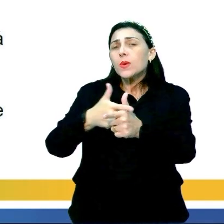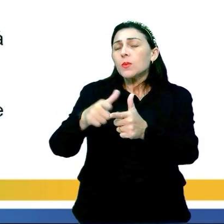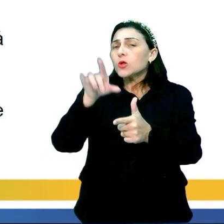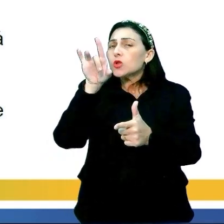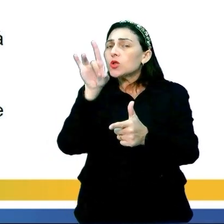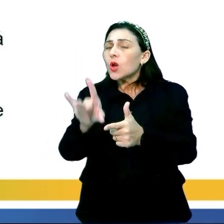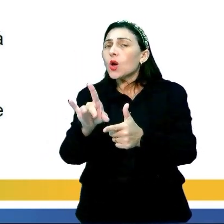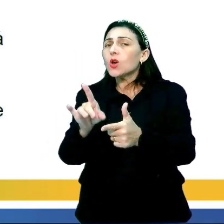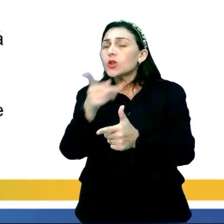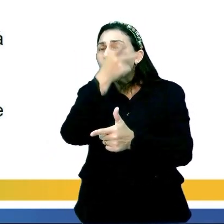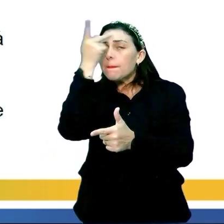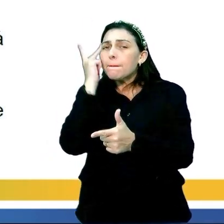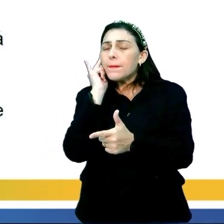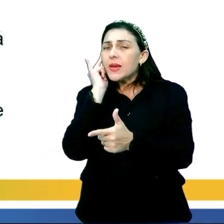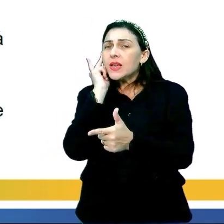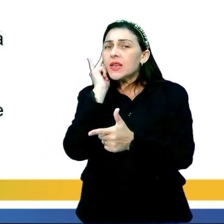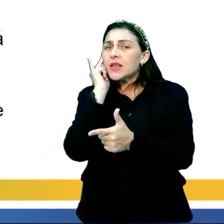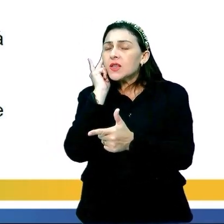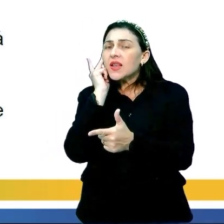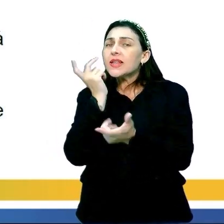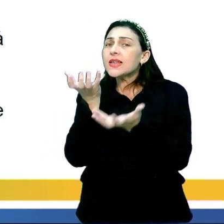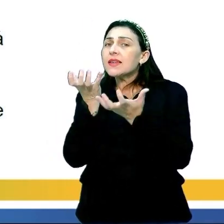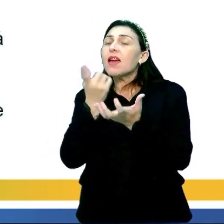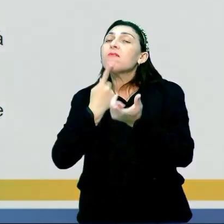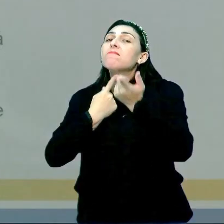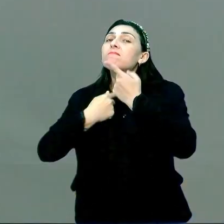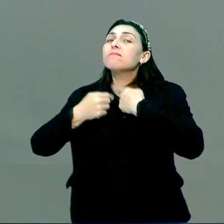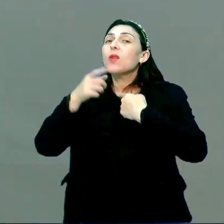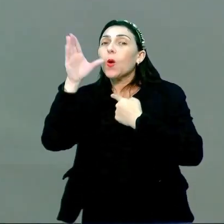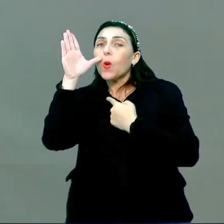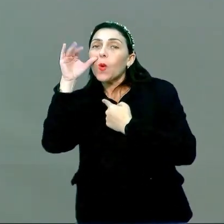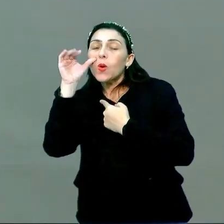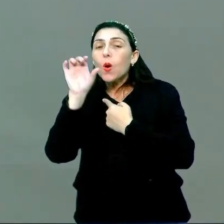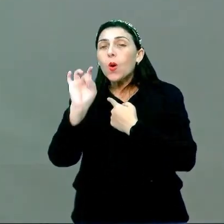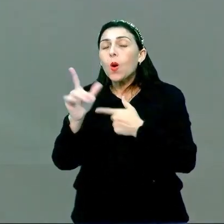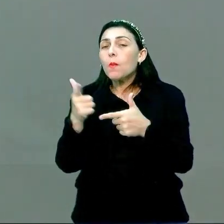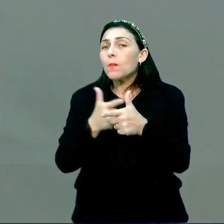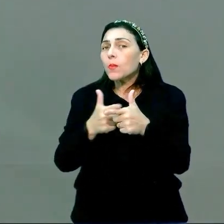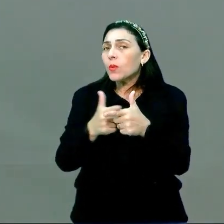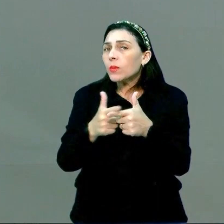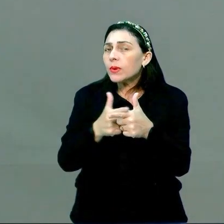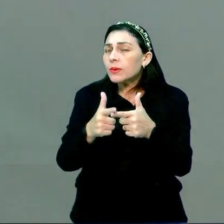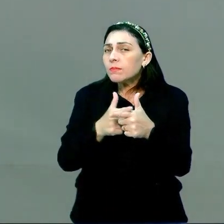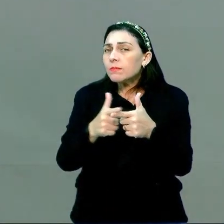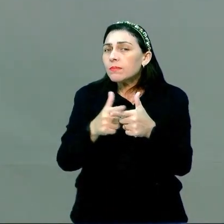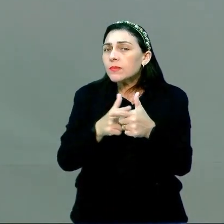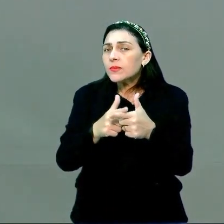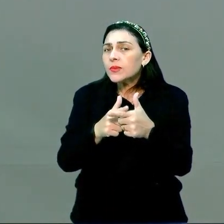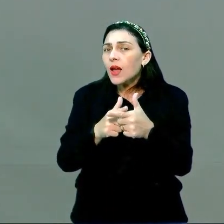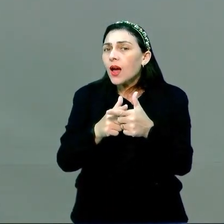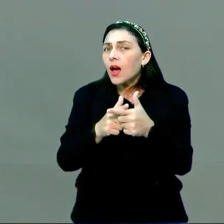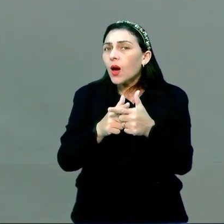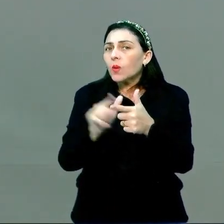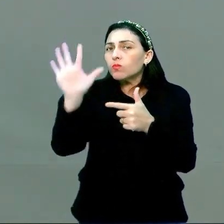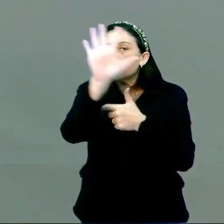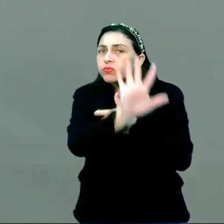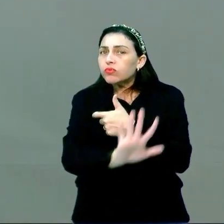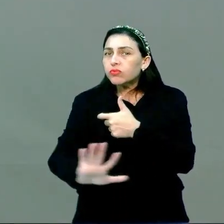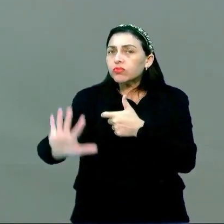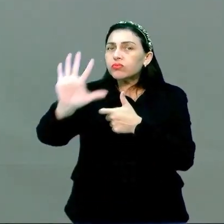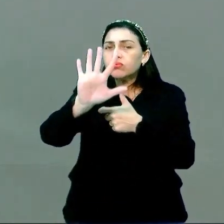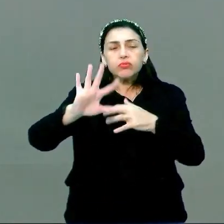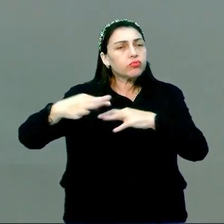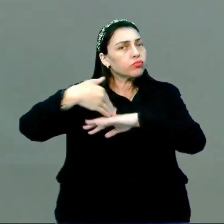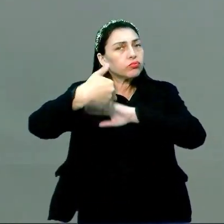problema somente de pessoas interessadas? Ou o problema da dengue é um problema universal, é um problema